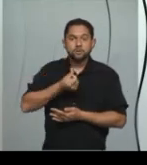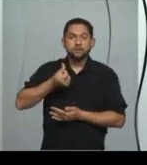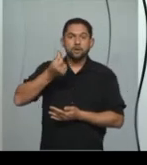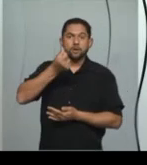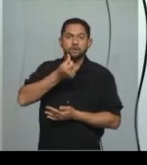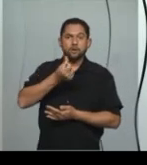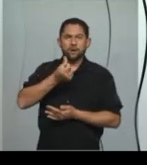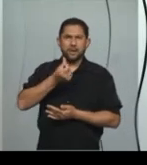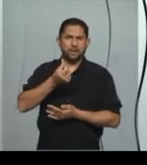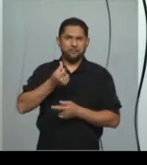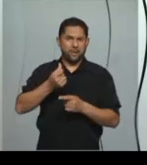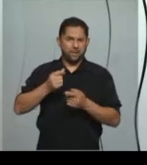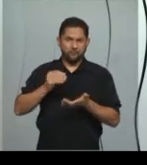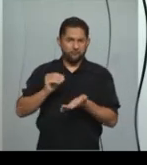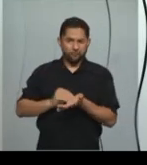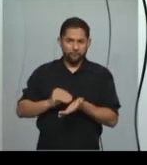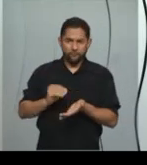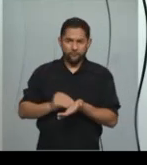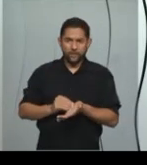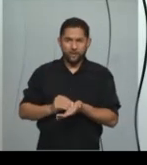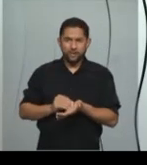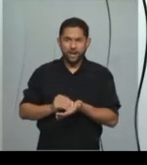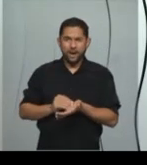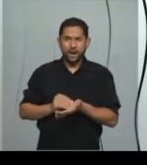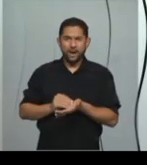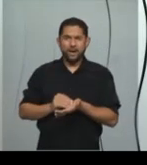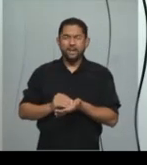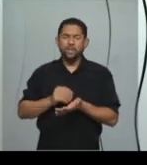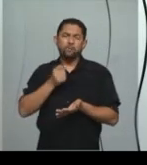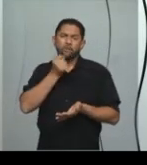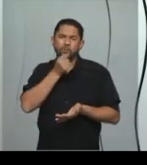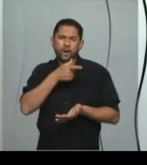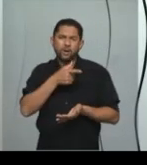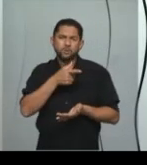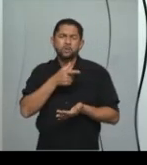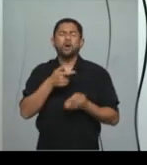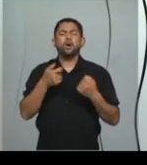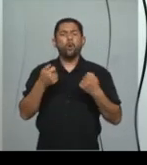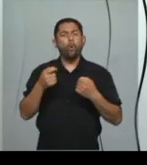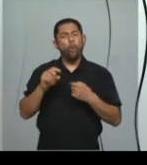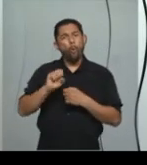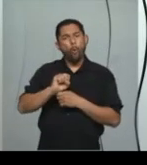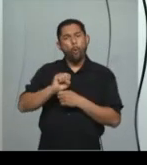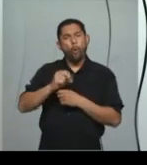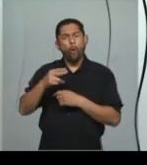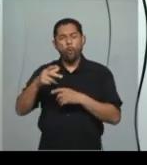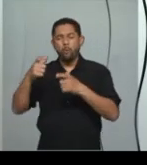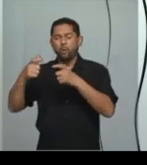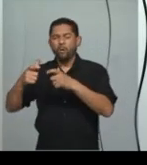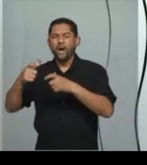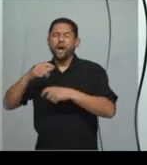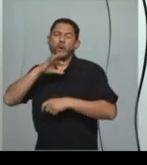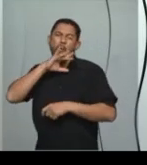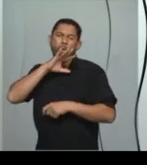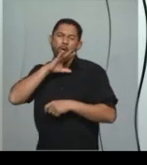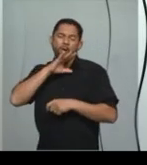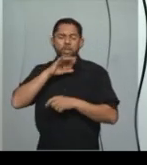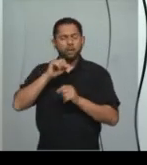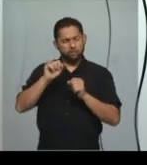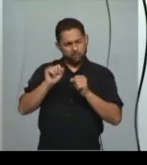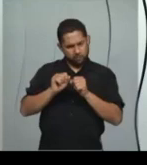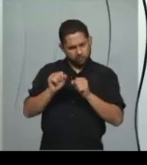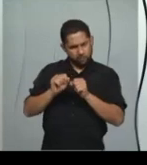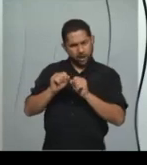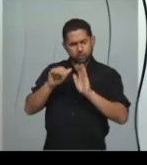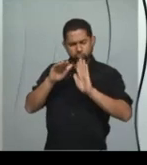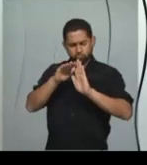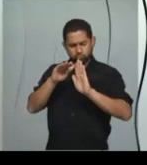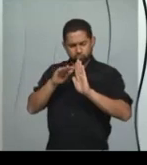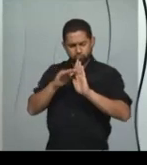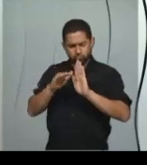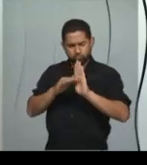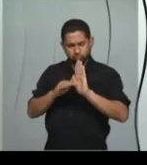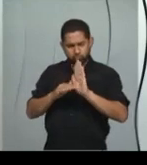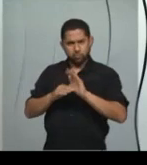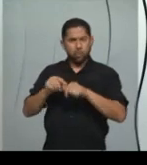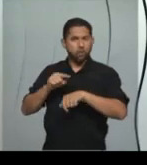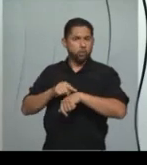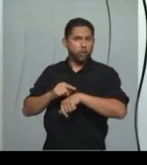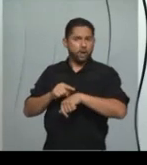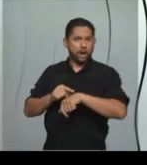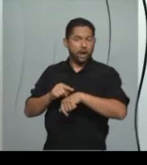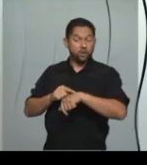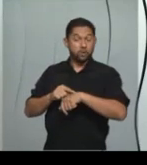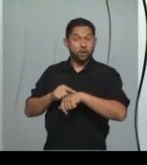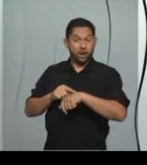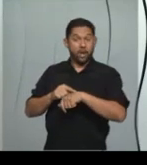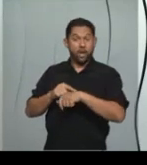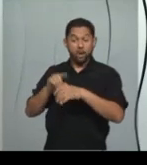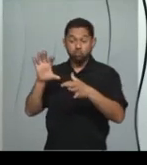essa capacidade inicialmente ou se você não vai ter um ambiente adequado. Então, faça um planejamento de acordo com a sua realidade, com